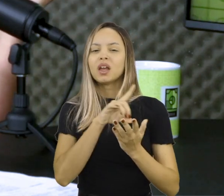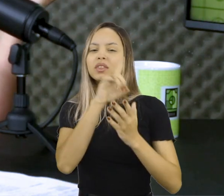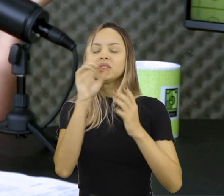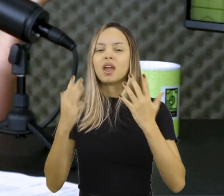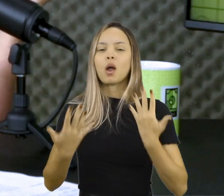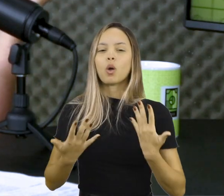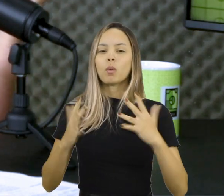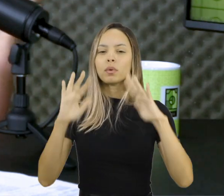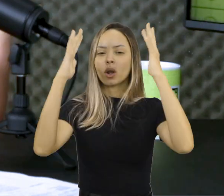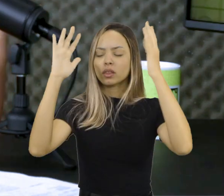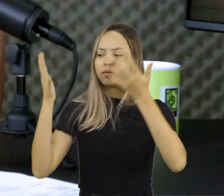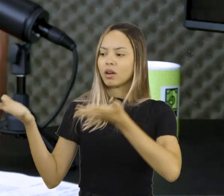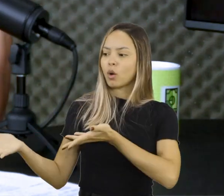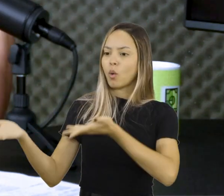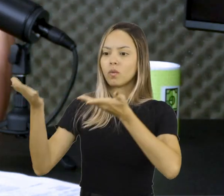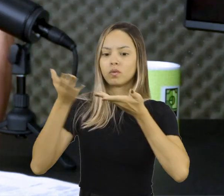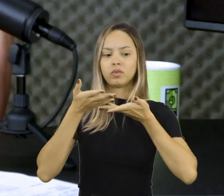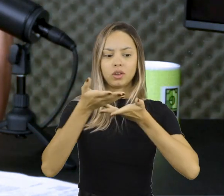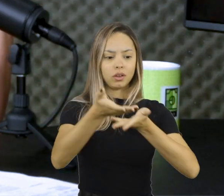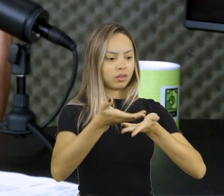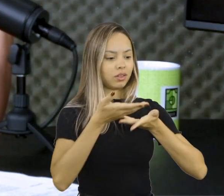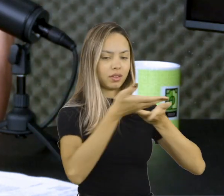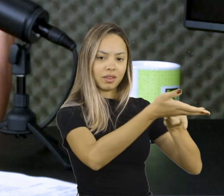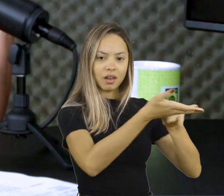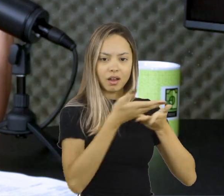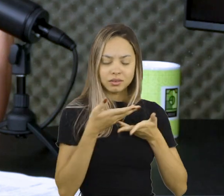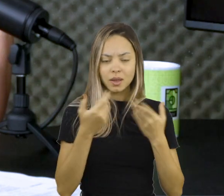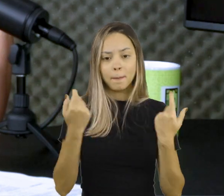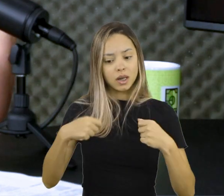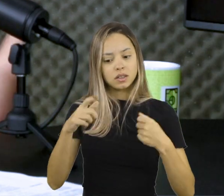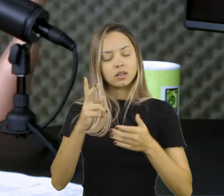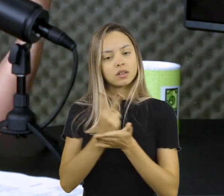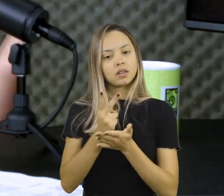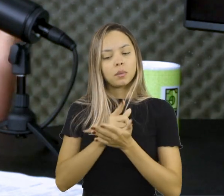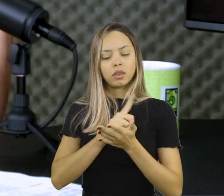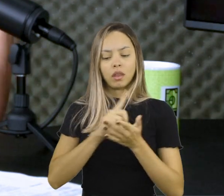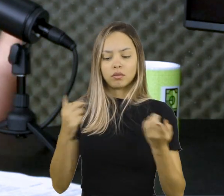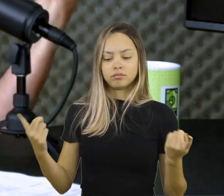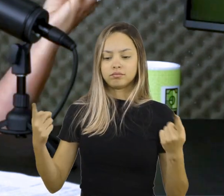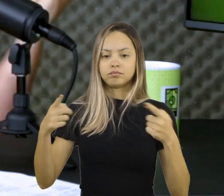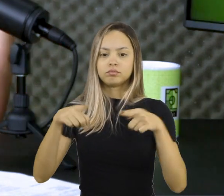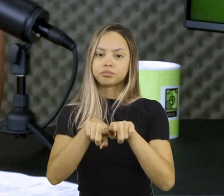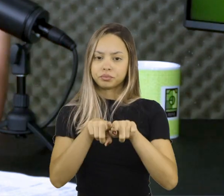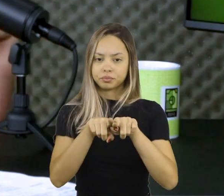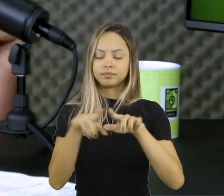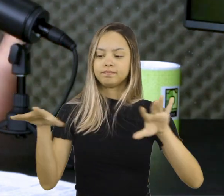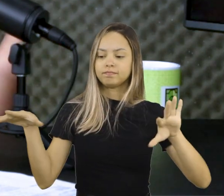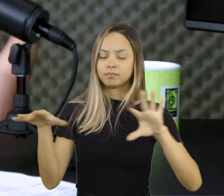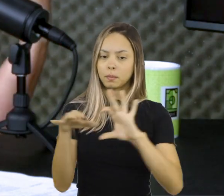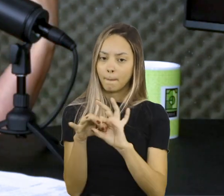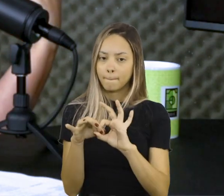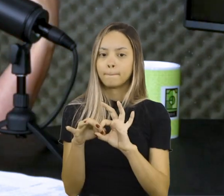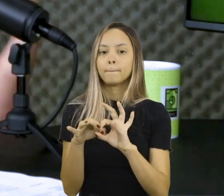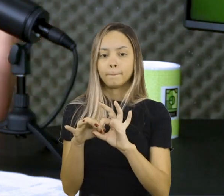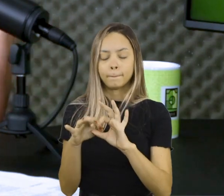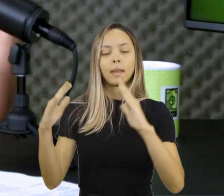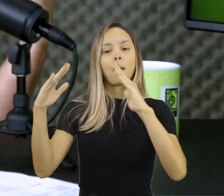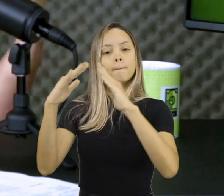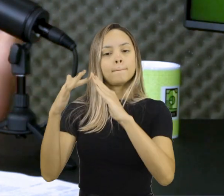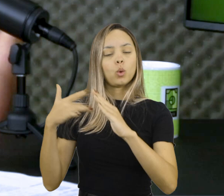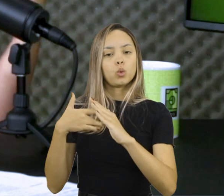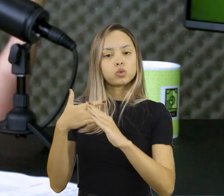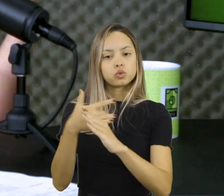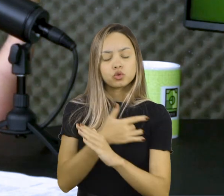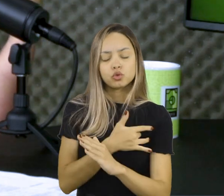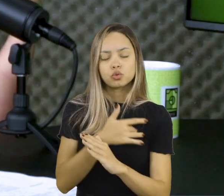para dentro da escola acho que o link tem que ser e da comunidade do Posto das agentes de saúde como